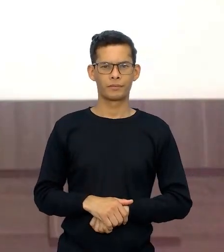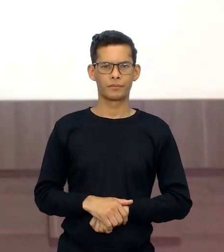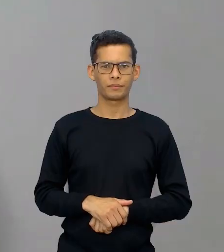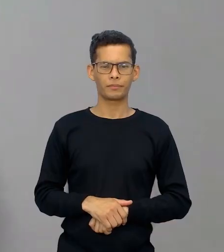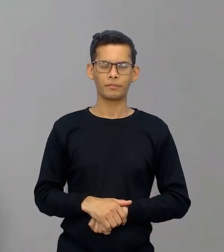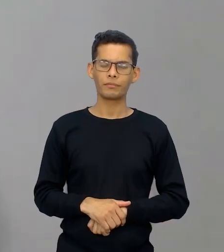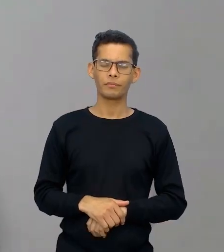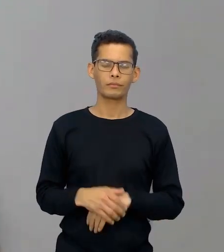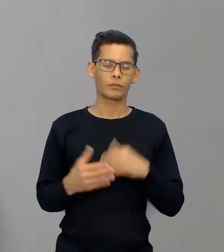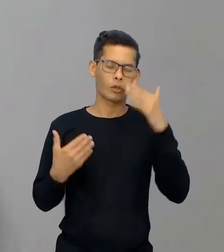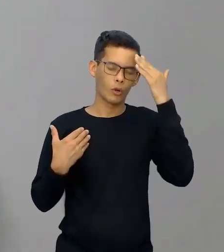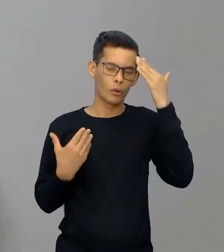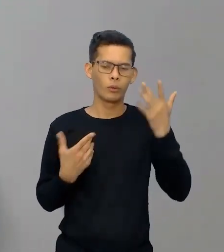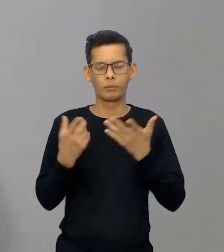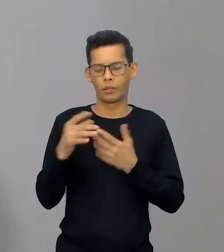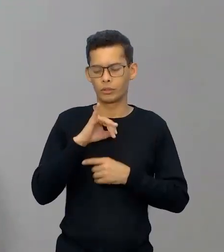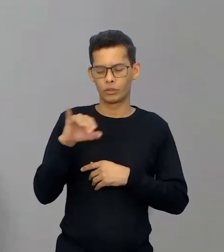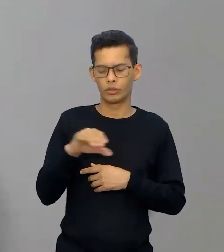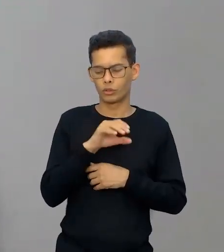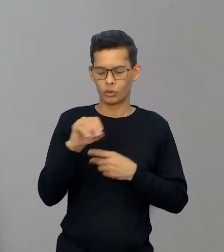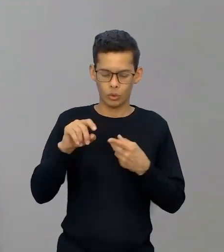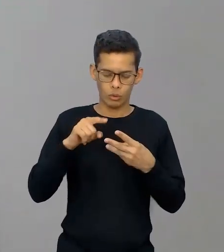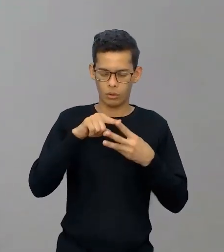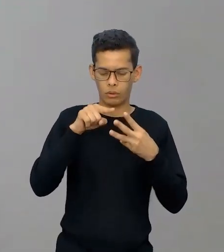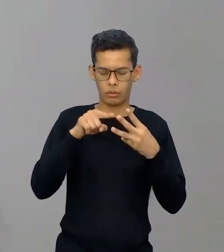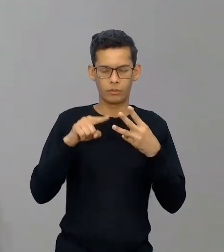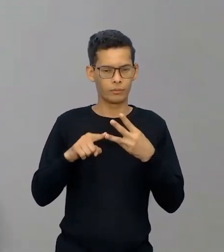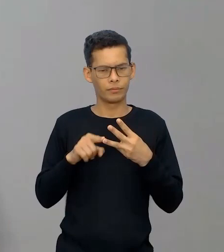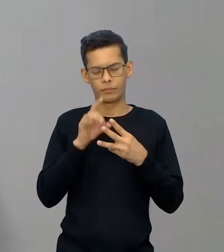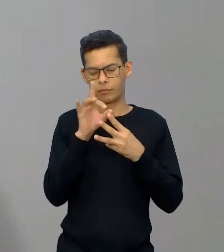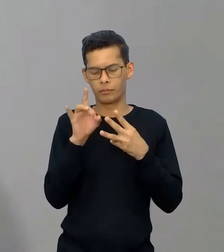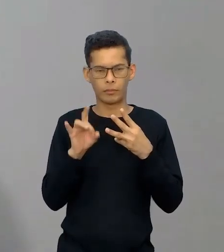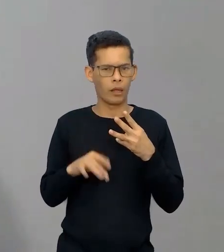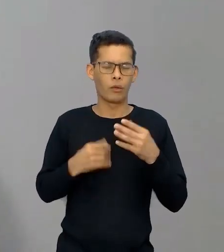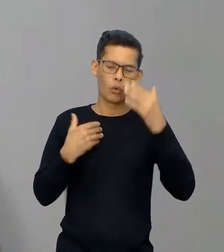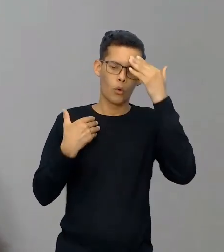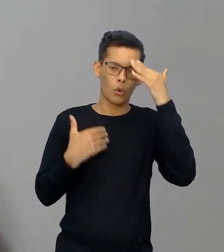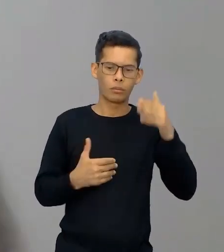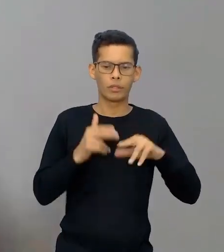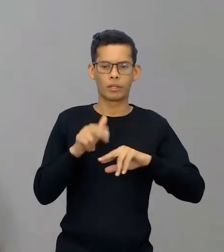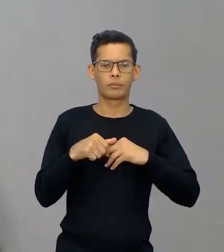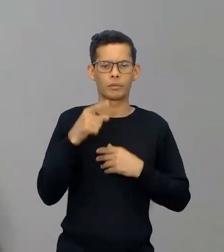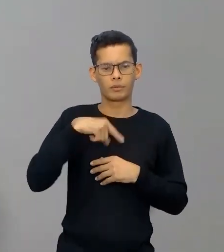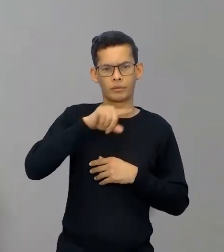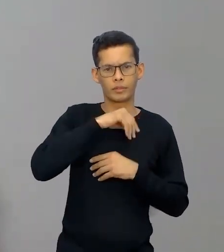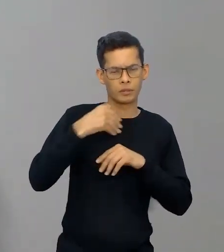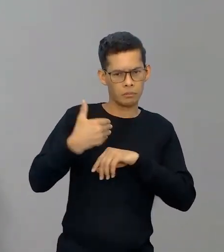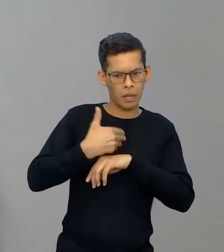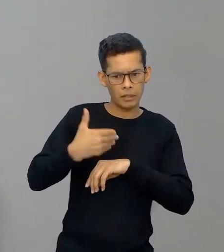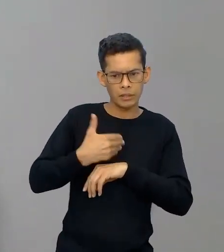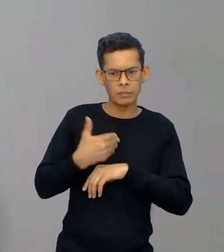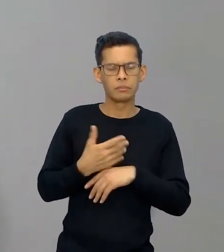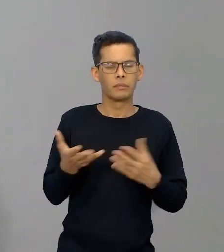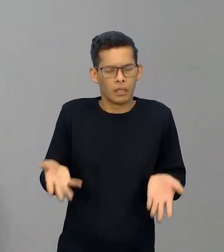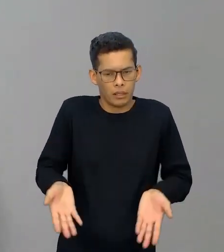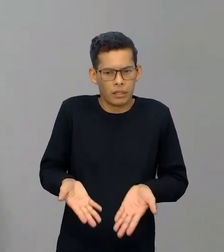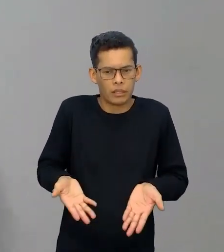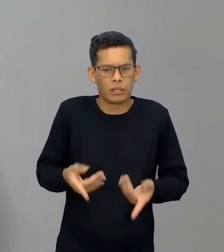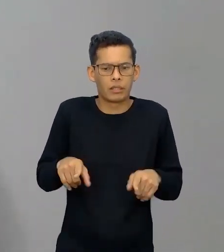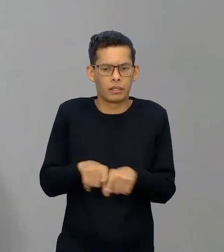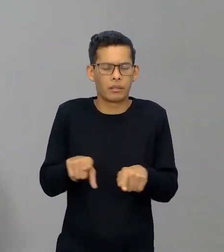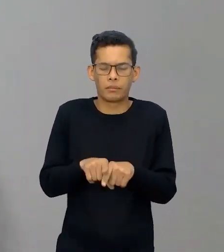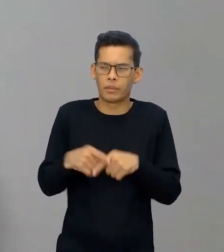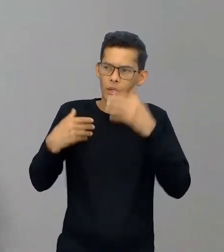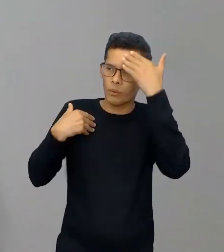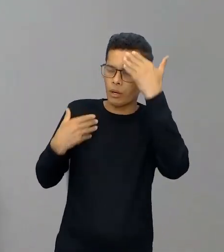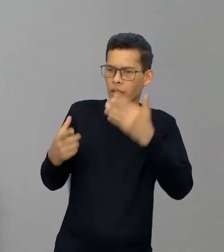Opa, João, André, Evelise, muito obrigado aí né, pela participação de todos. Agradeço